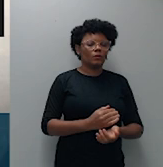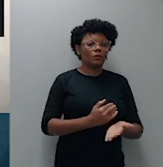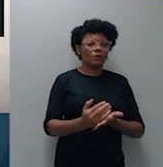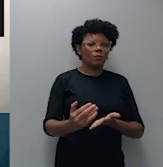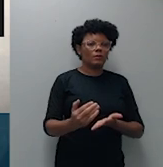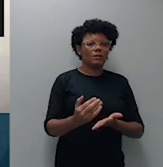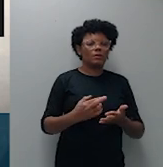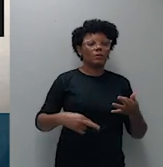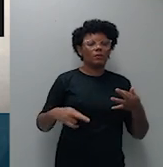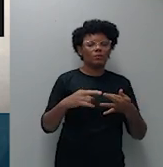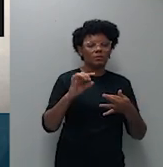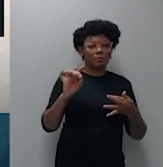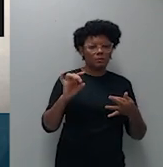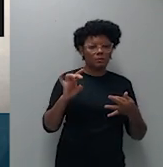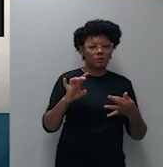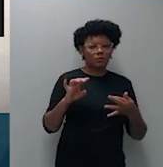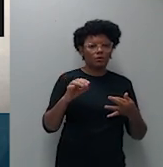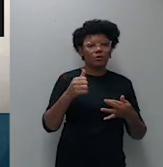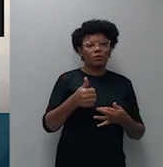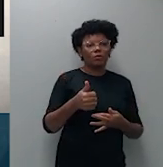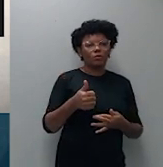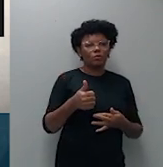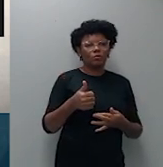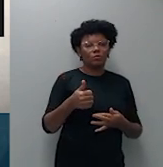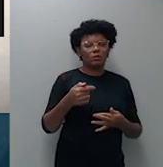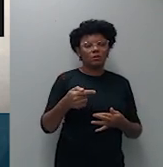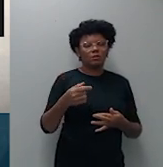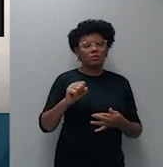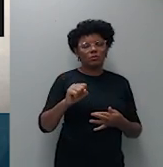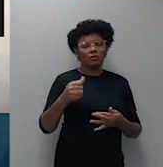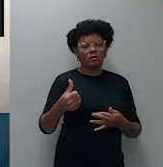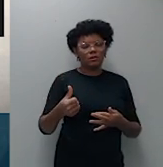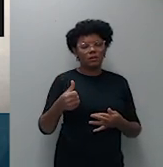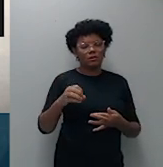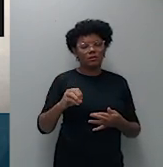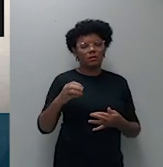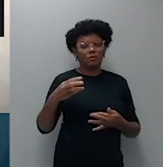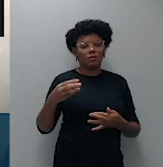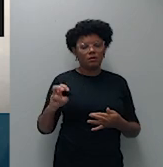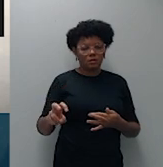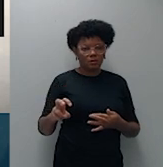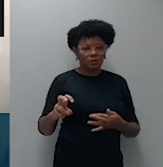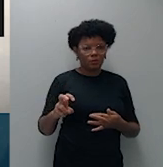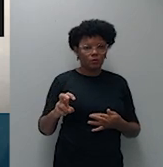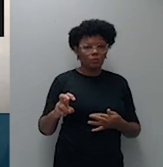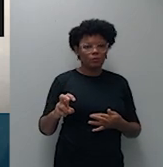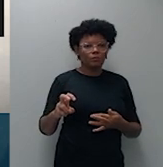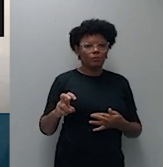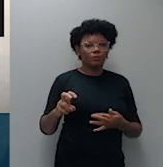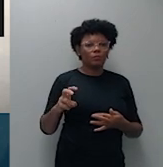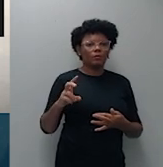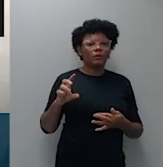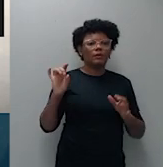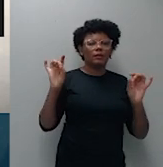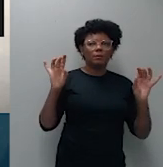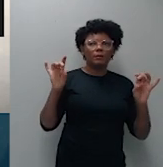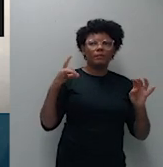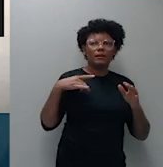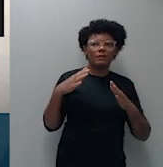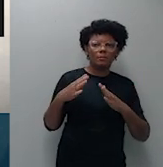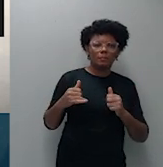iniciar pelo recurso especial um 786 035 de